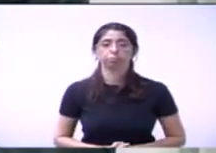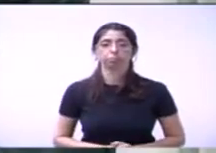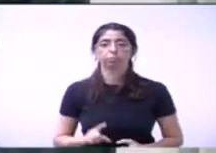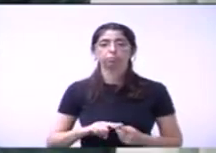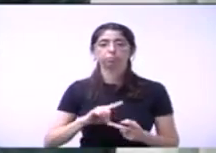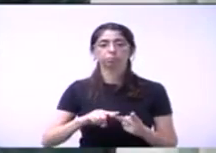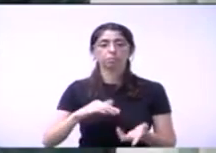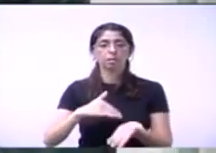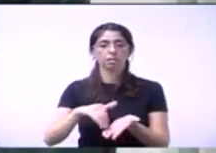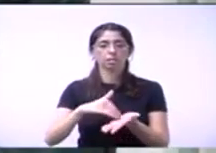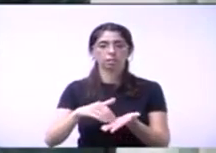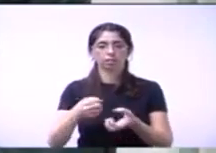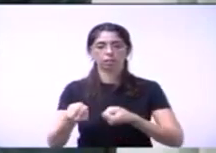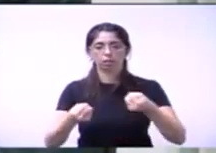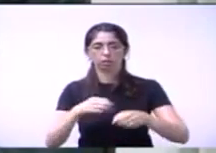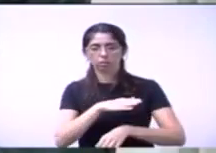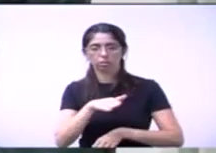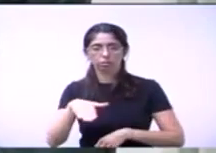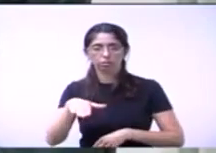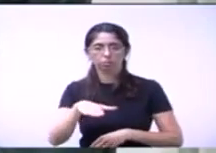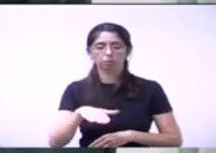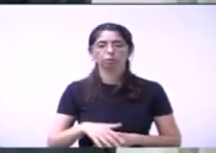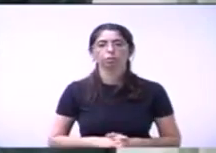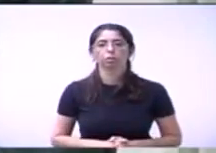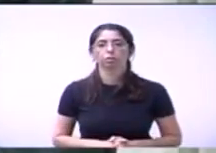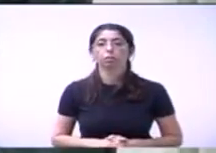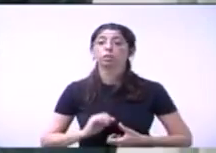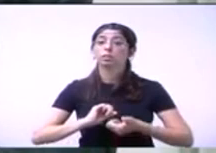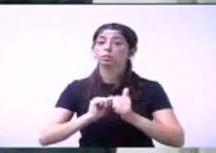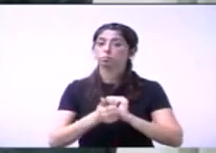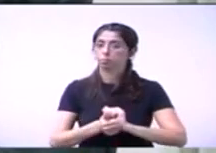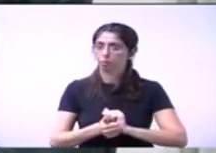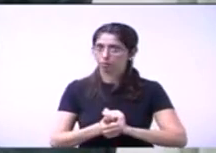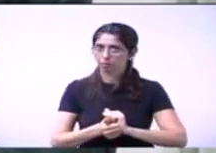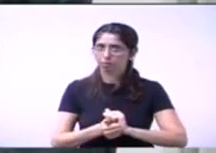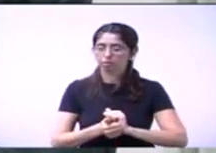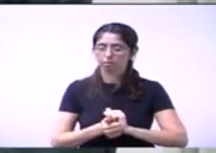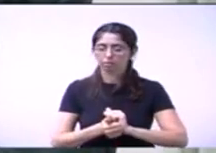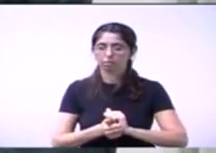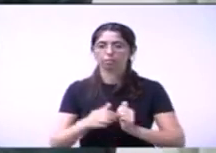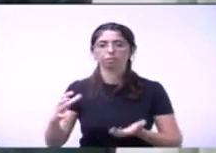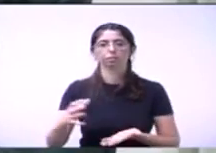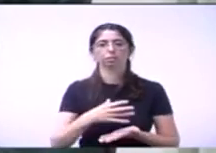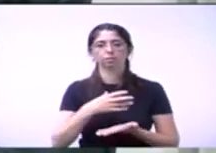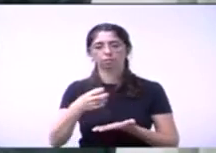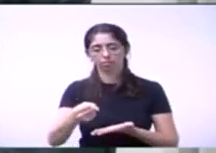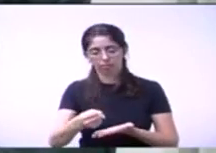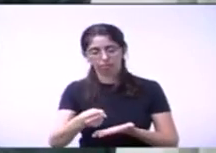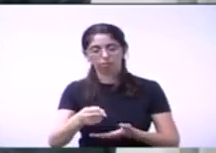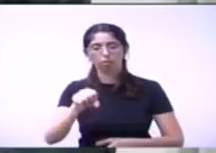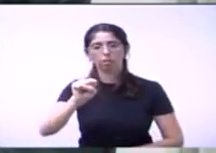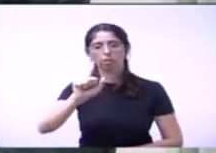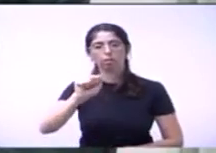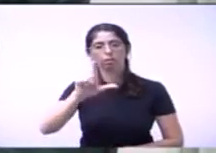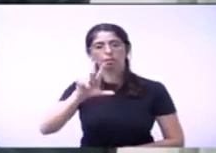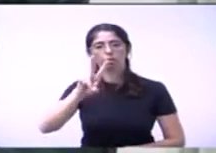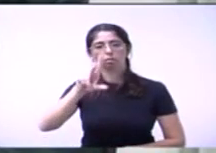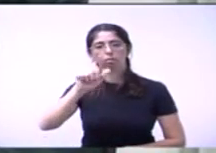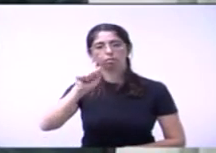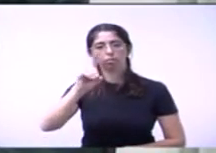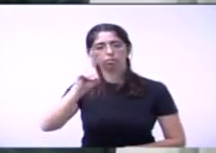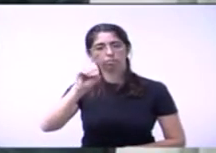ao secretário de Transporte de Salvador, à secretária de Turismo, que foram muito